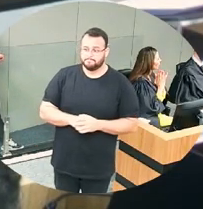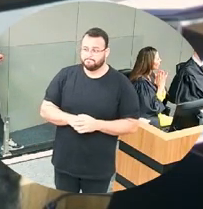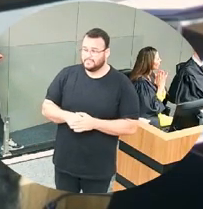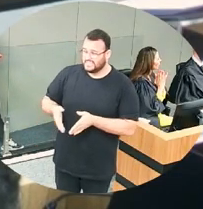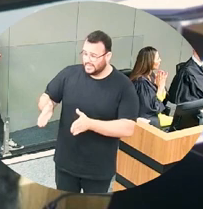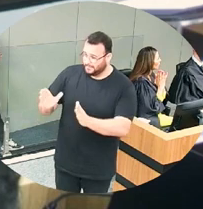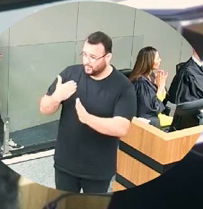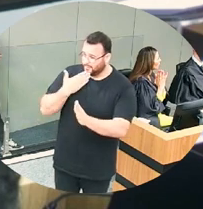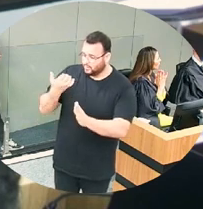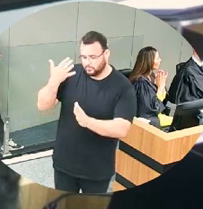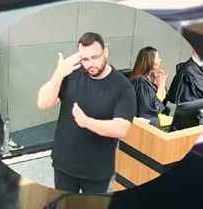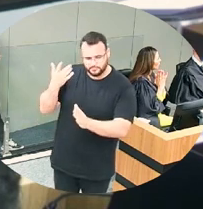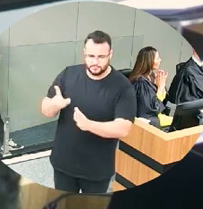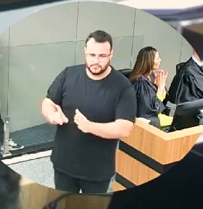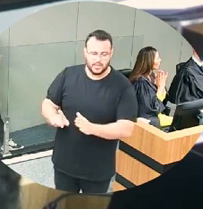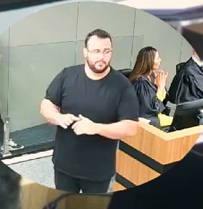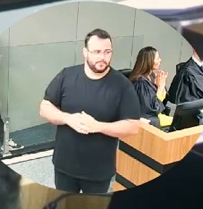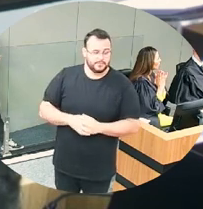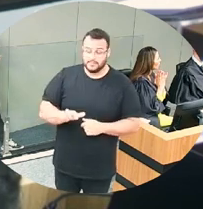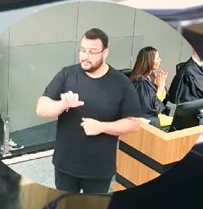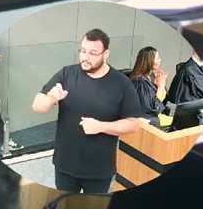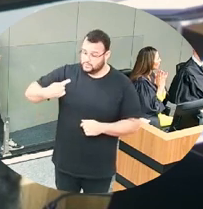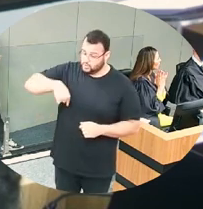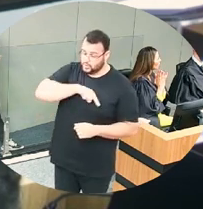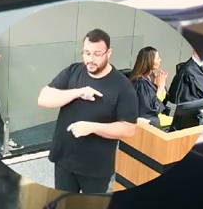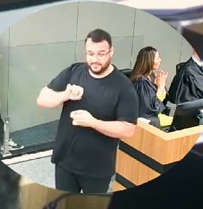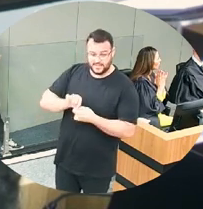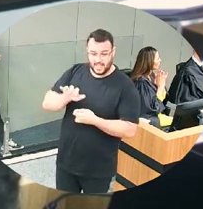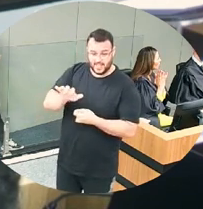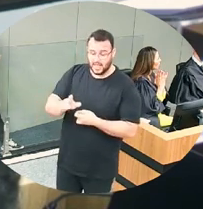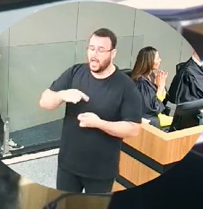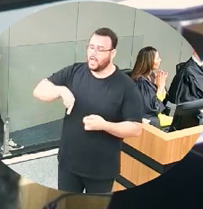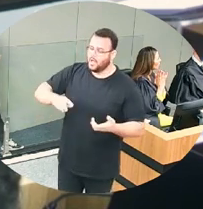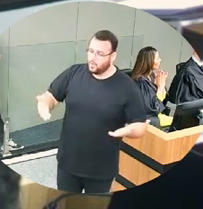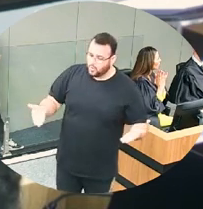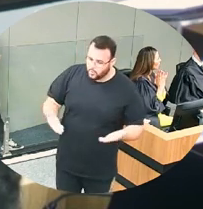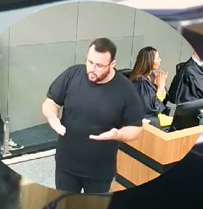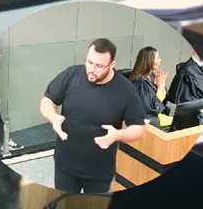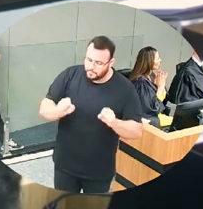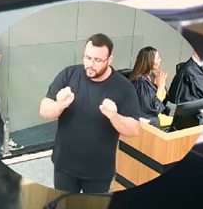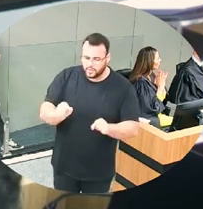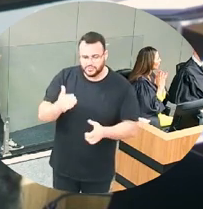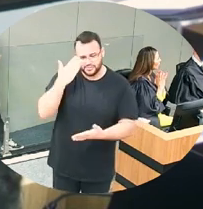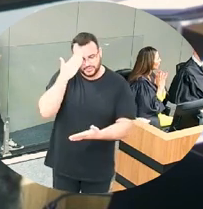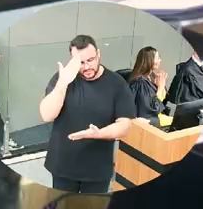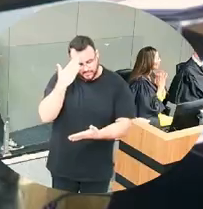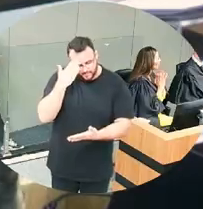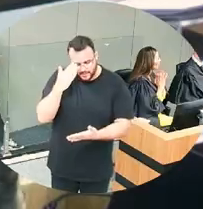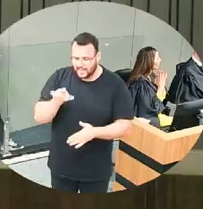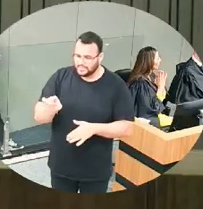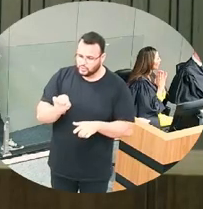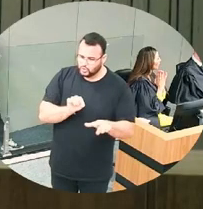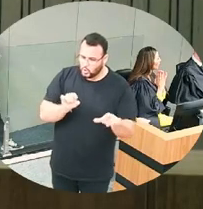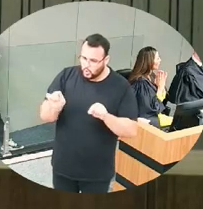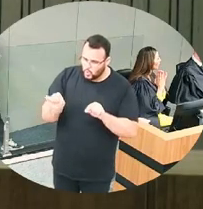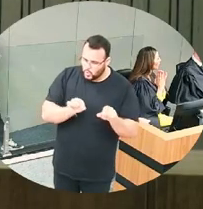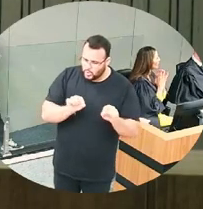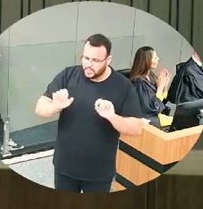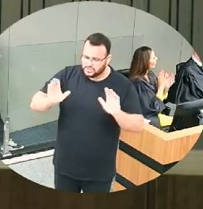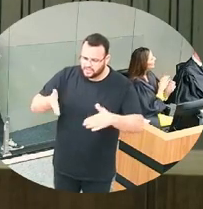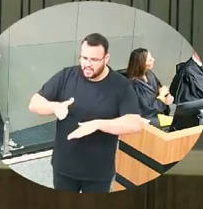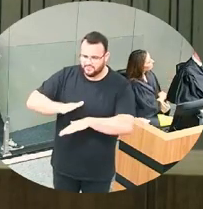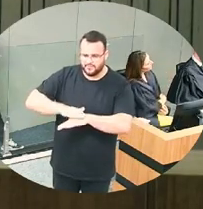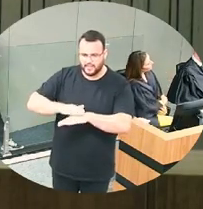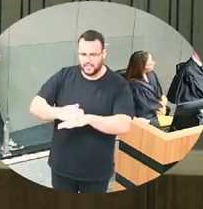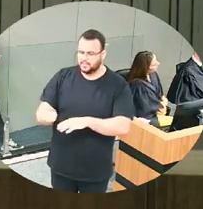melhor caminho entretanto se assim não o fizermos agora poderemos ter sim a certeza de que a escolha já terá sido